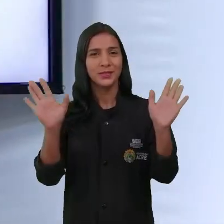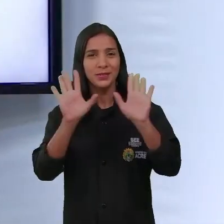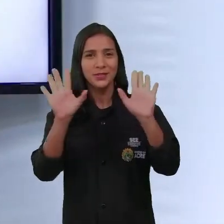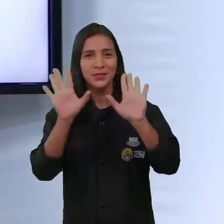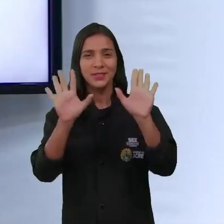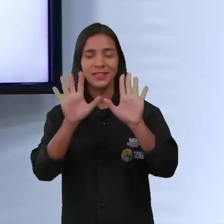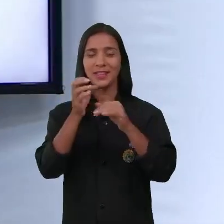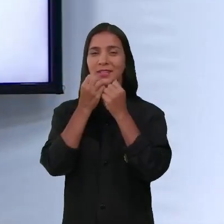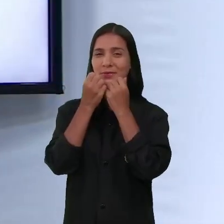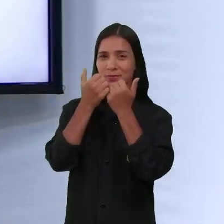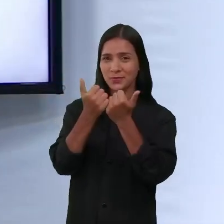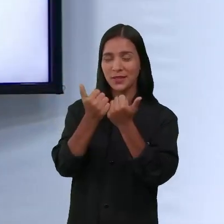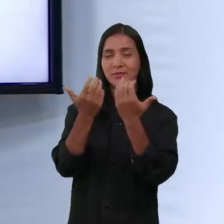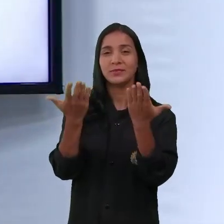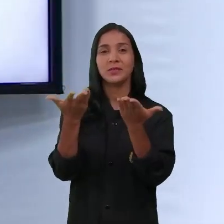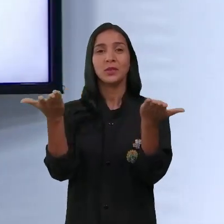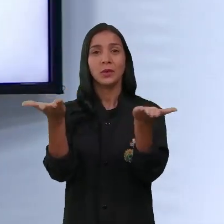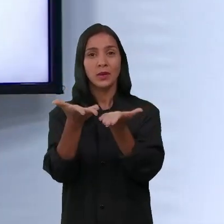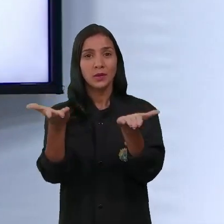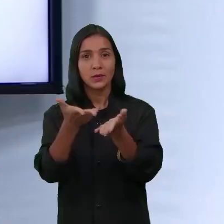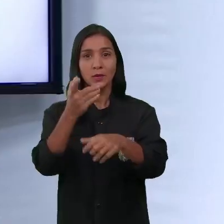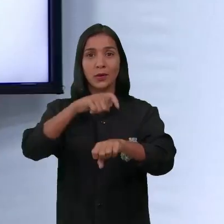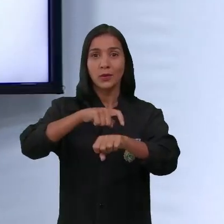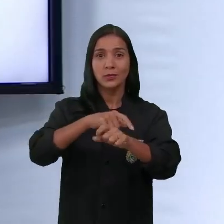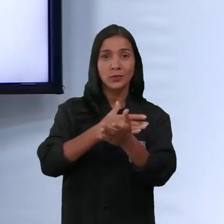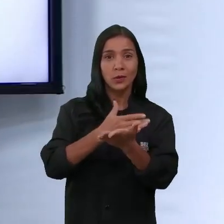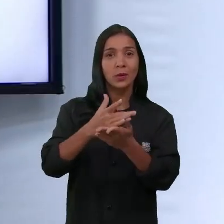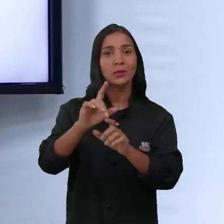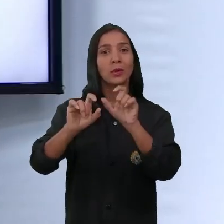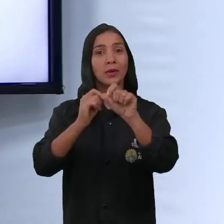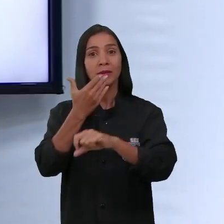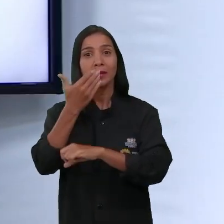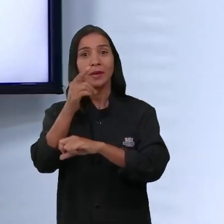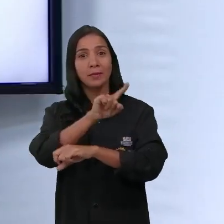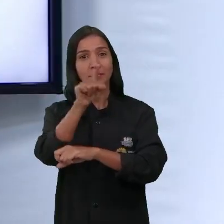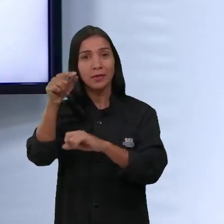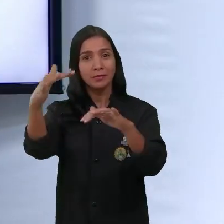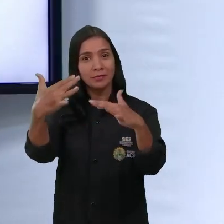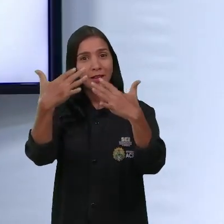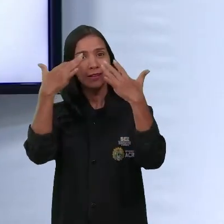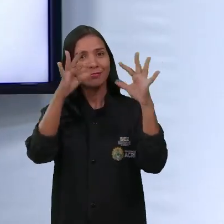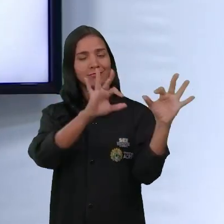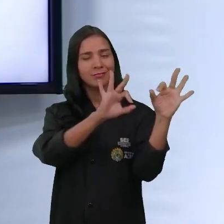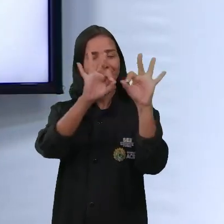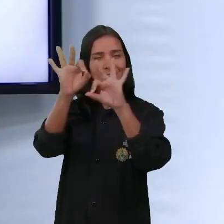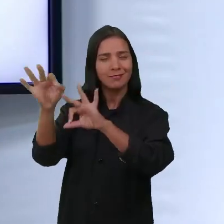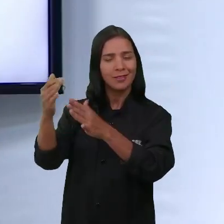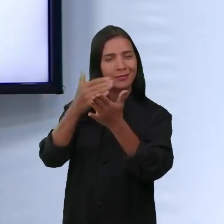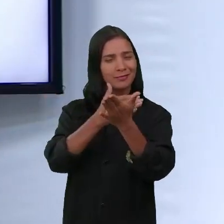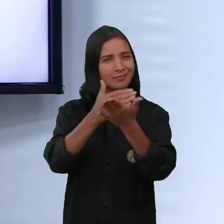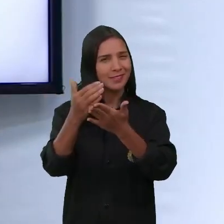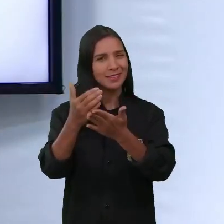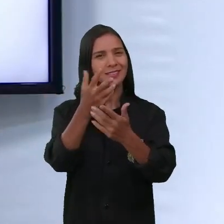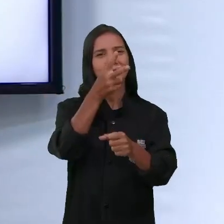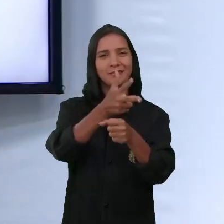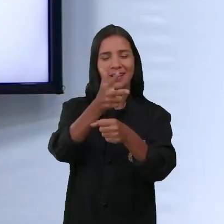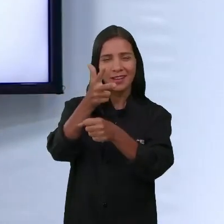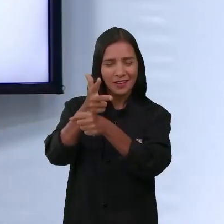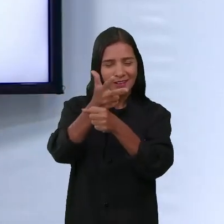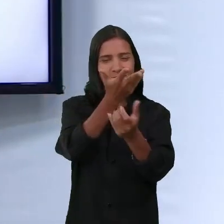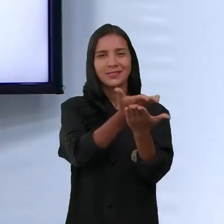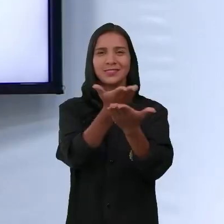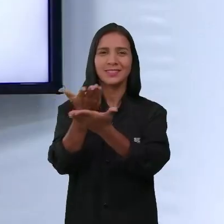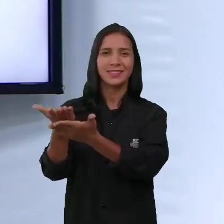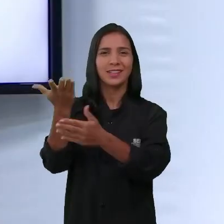Olá, tudo bem? A partir deste momento eu peço a sua atenção para que você comece a acompanhar esta videoaula